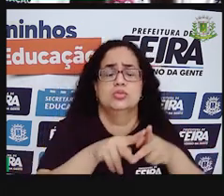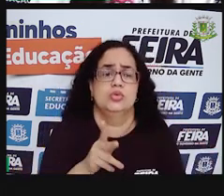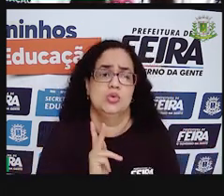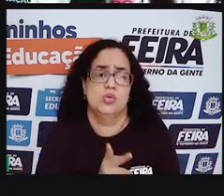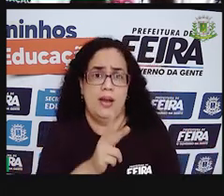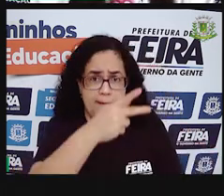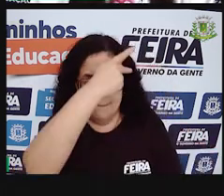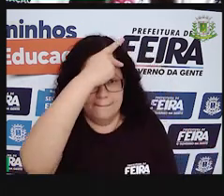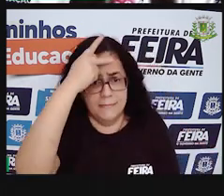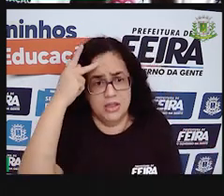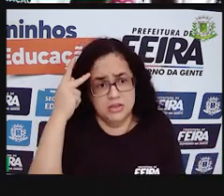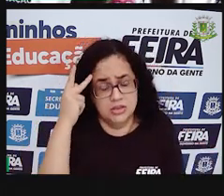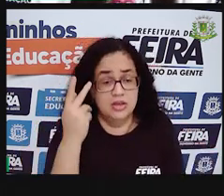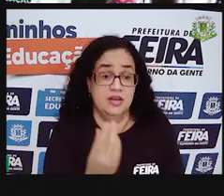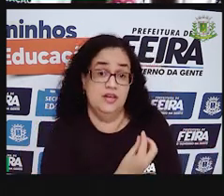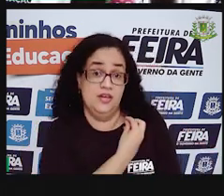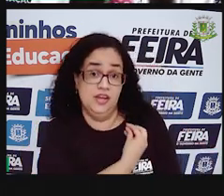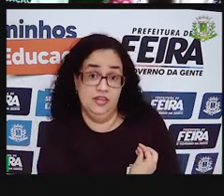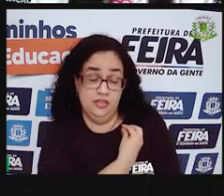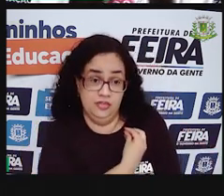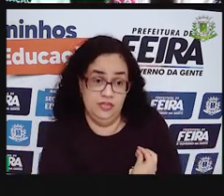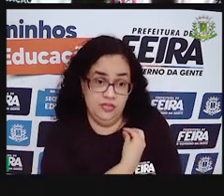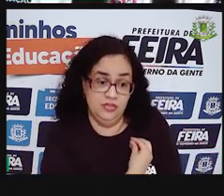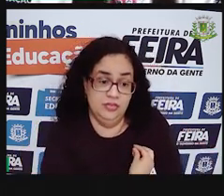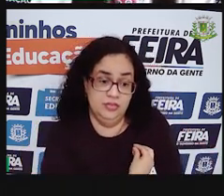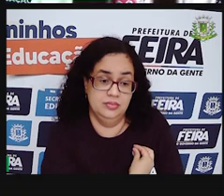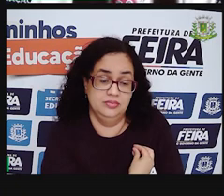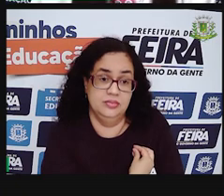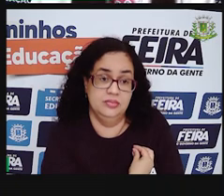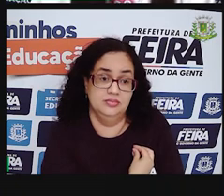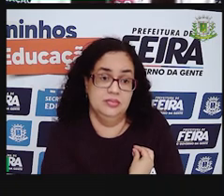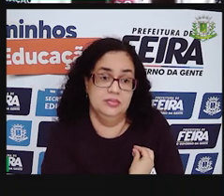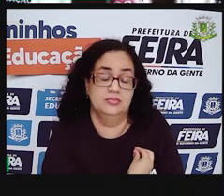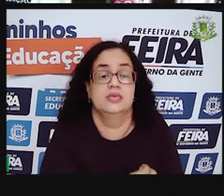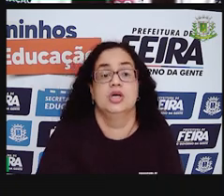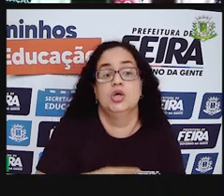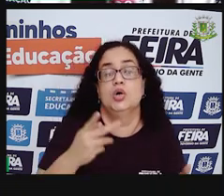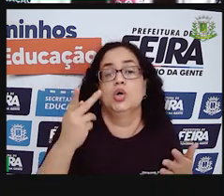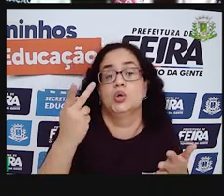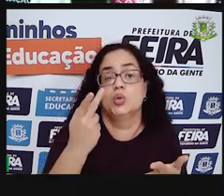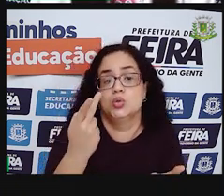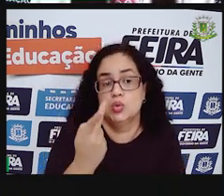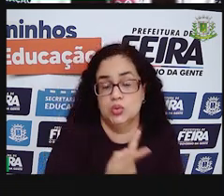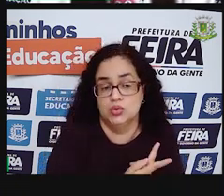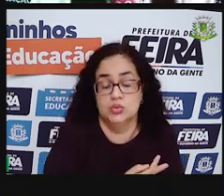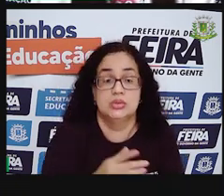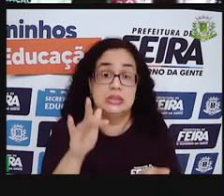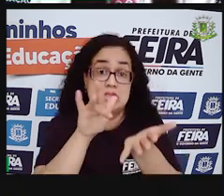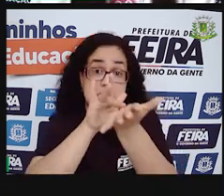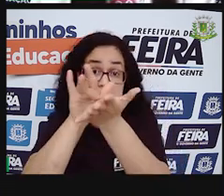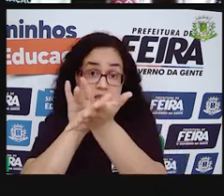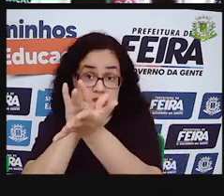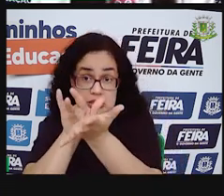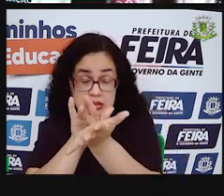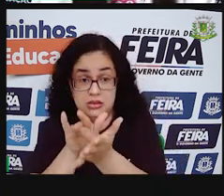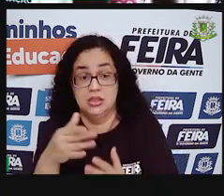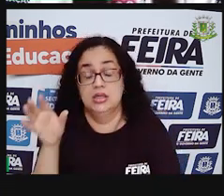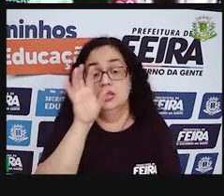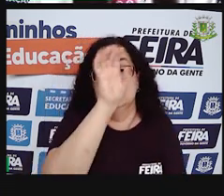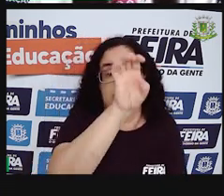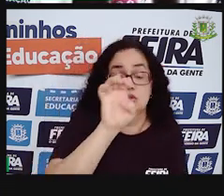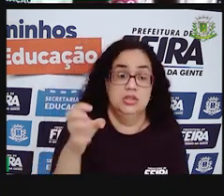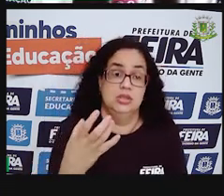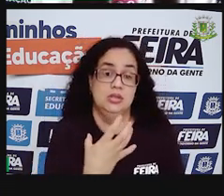essas pessoas, elas vivem? O que elas estão fazendo? O que aconteceu com os ciganos em nosso estado,